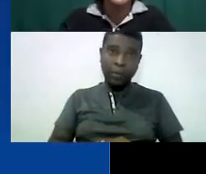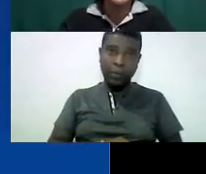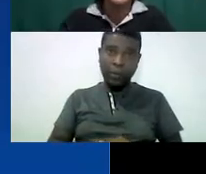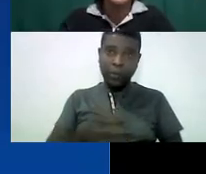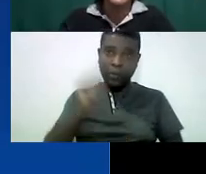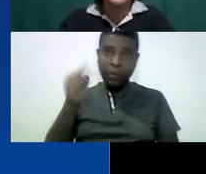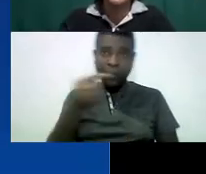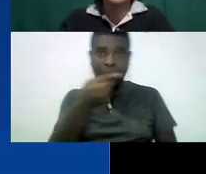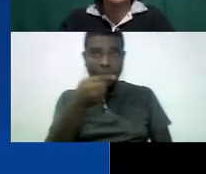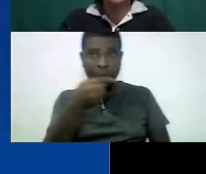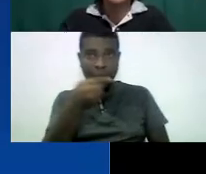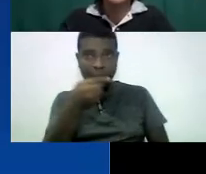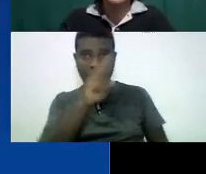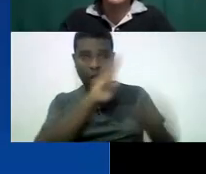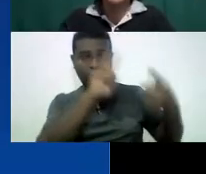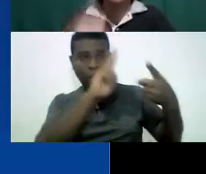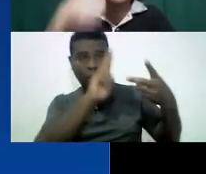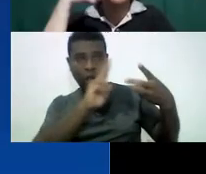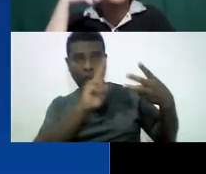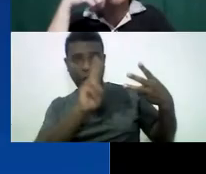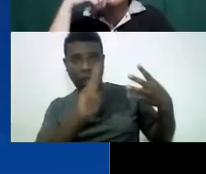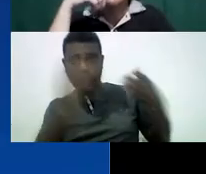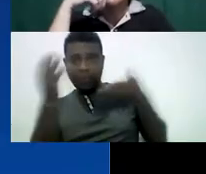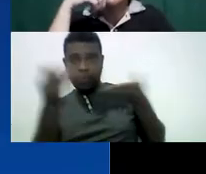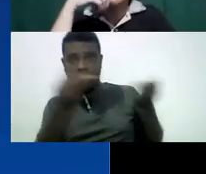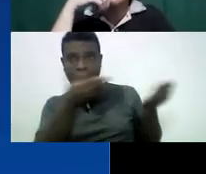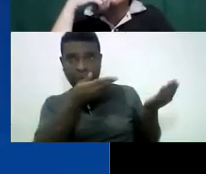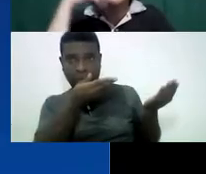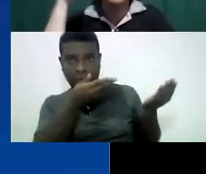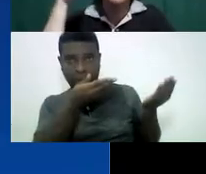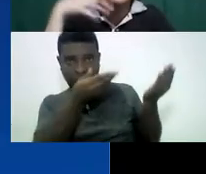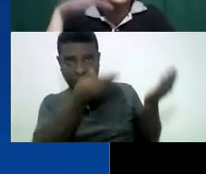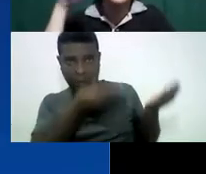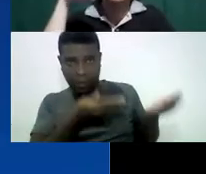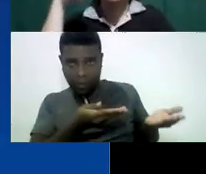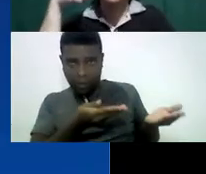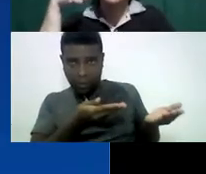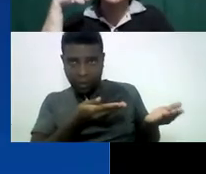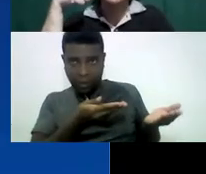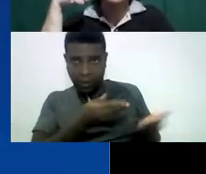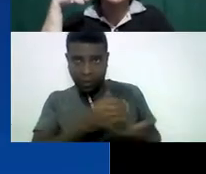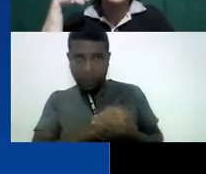posterior, deslizamento lateral, tá? São os movimentos possíveis de serem feitos pela coluna cervical.